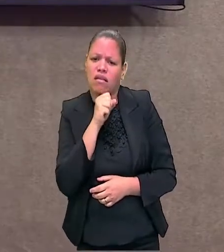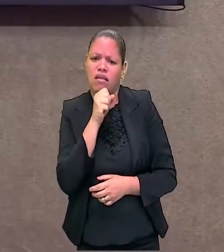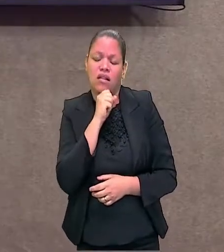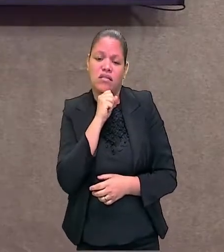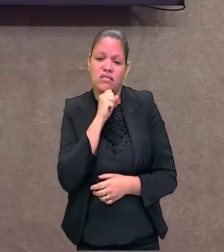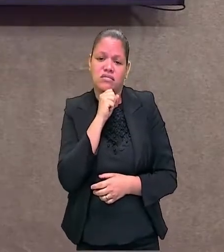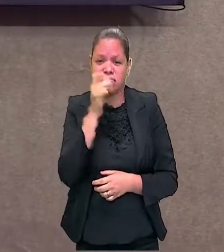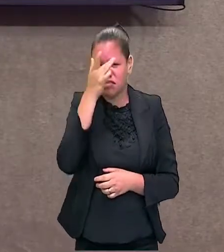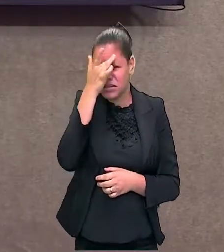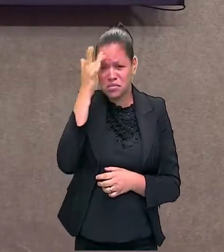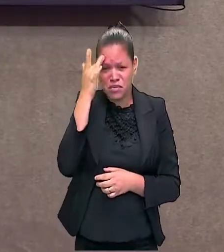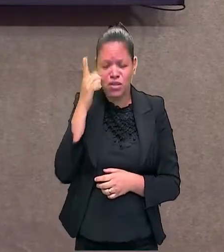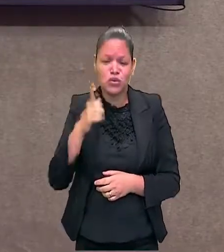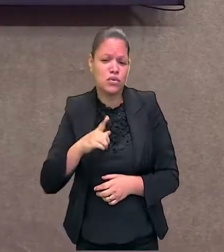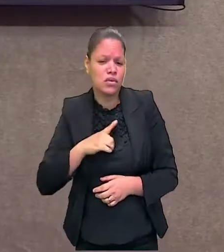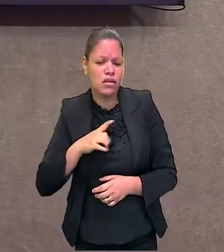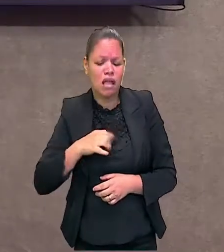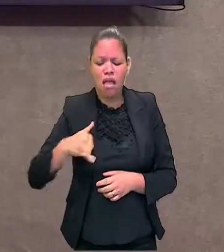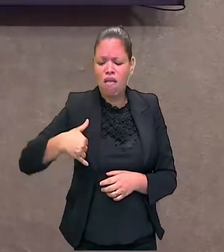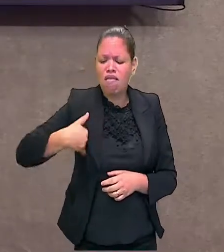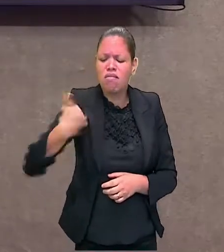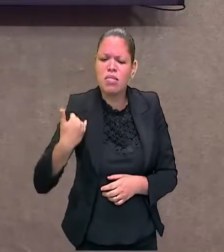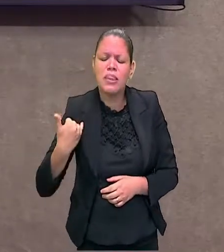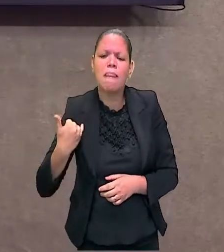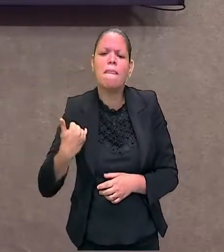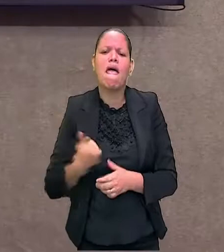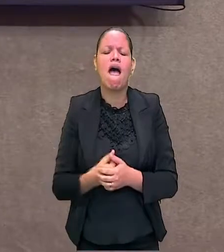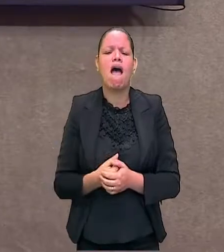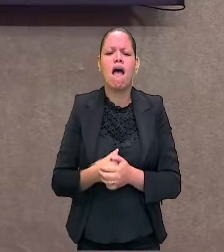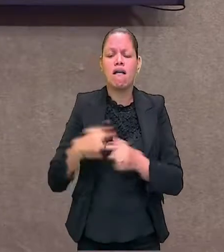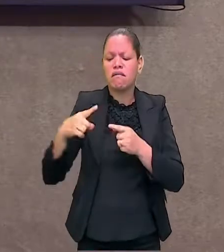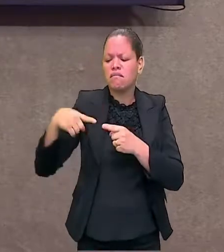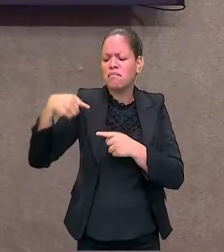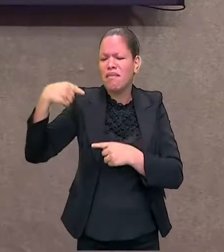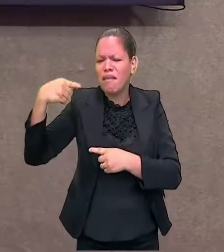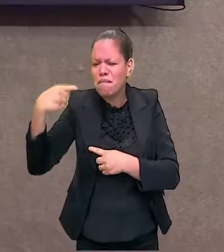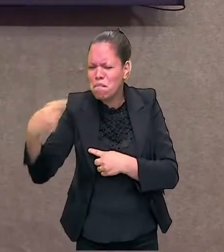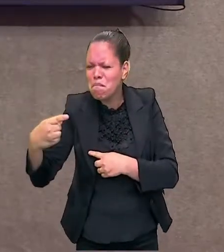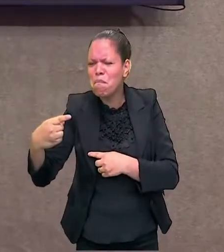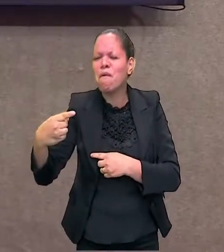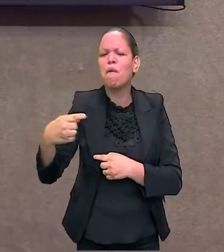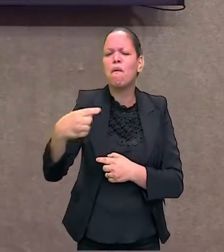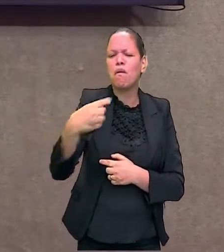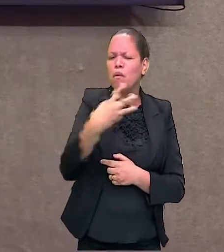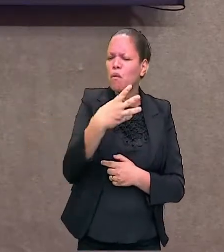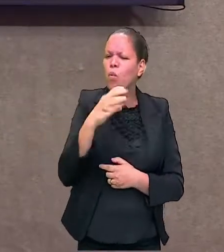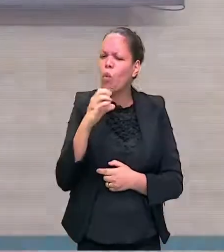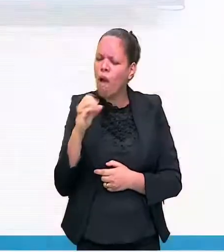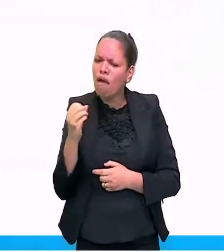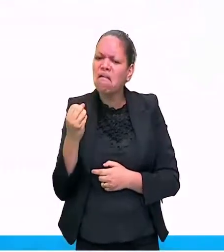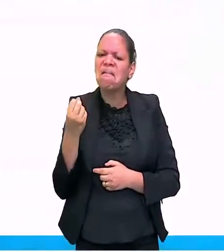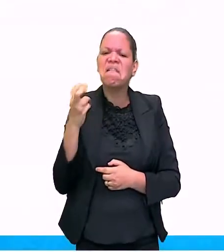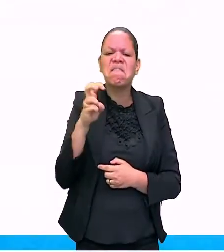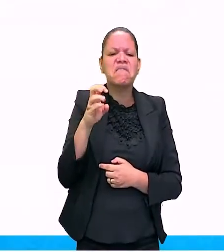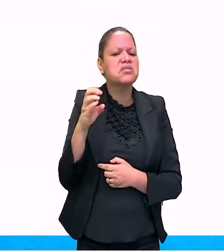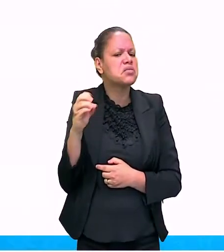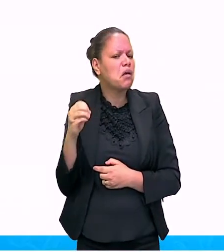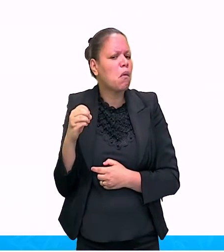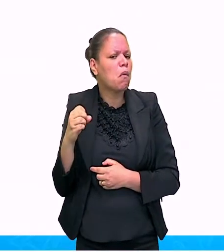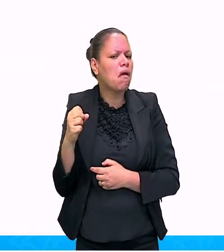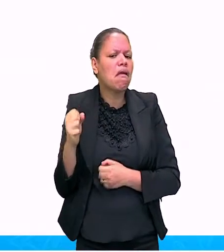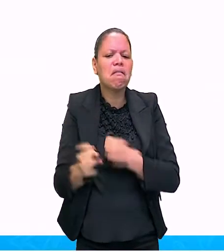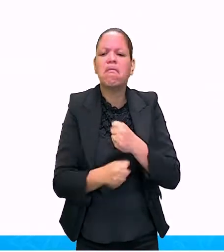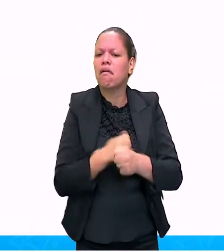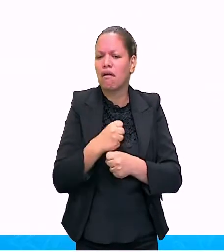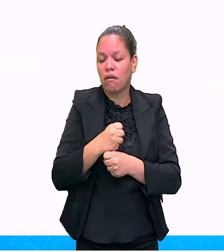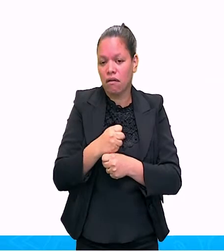elas terão artrose, mas a maioria da população. Outro mito